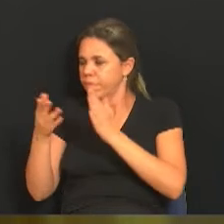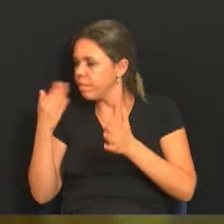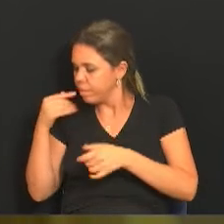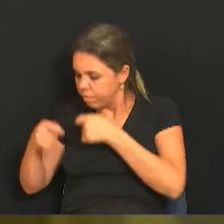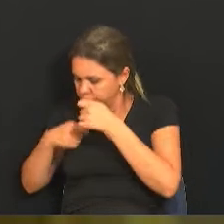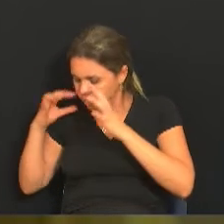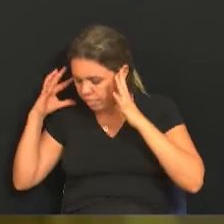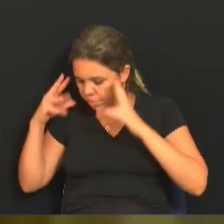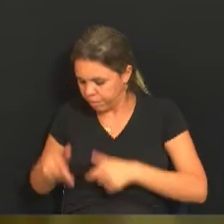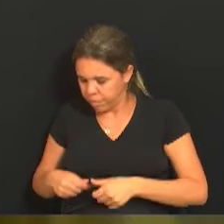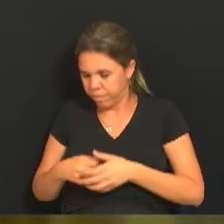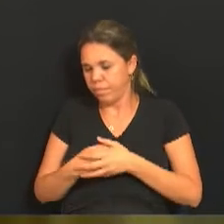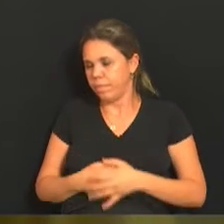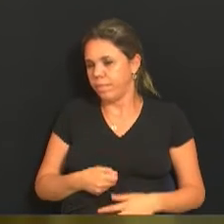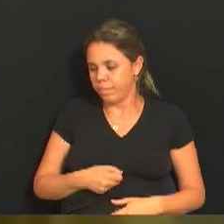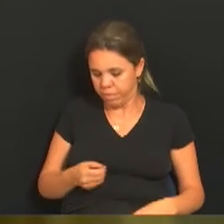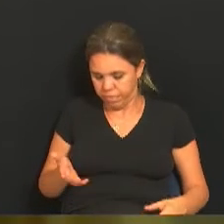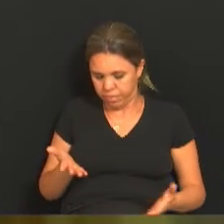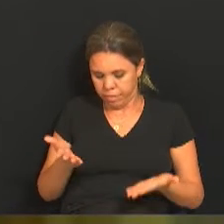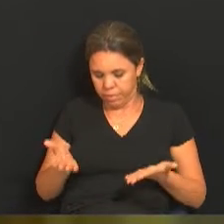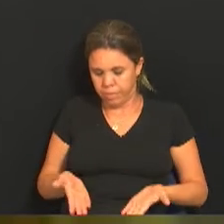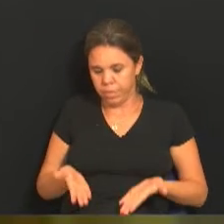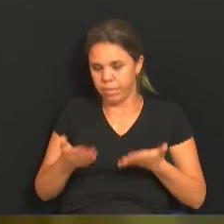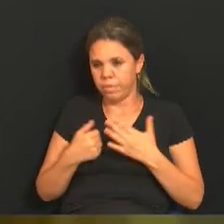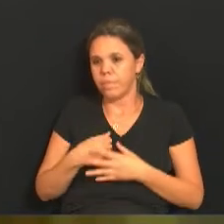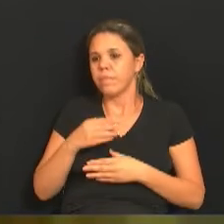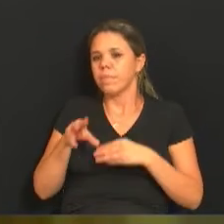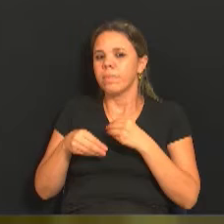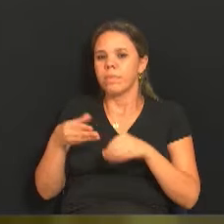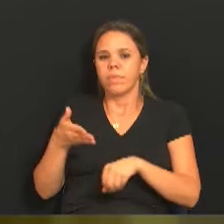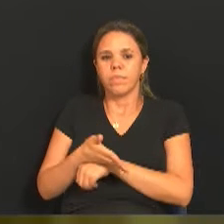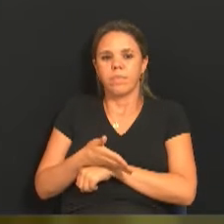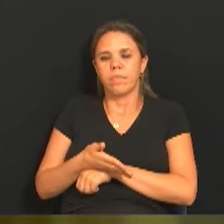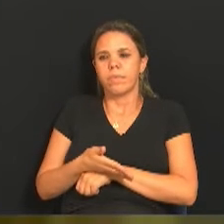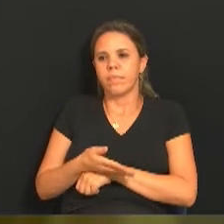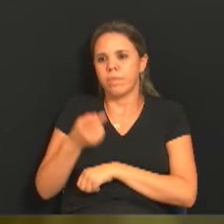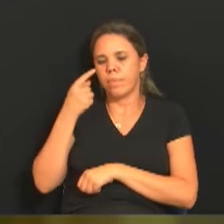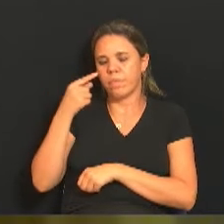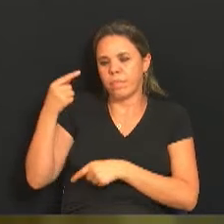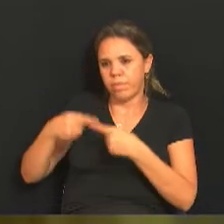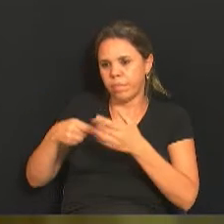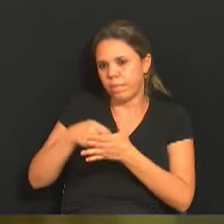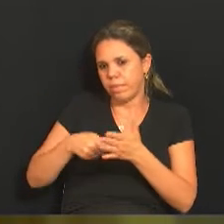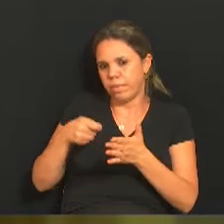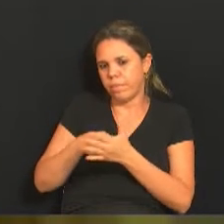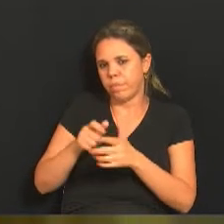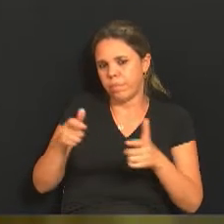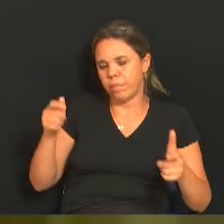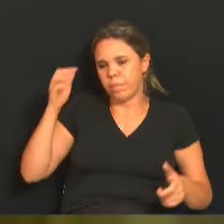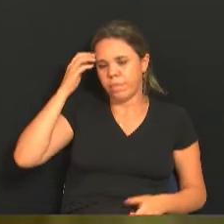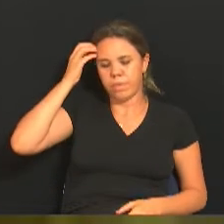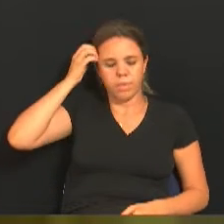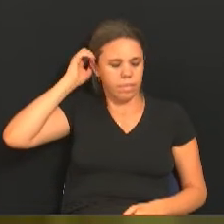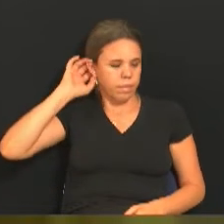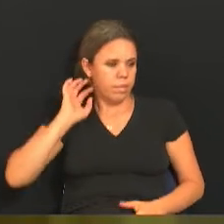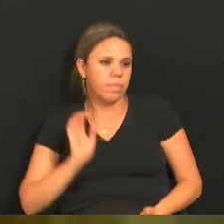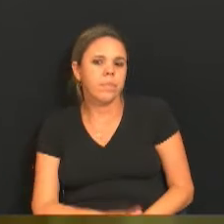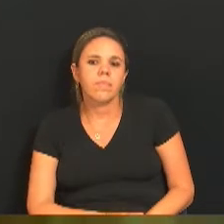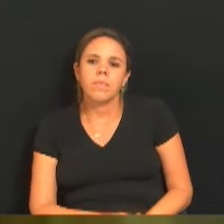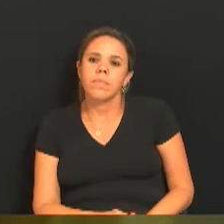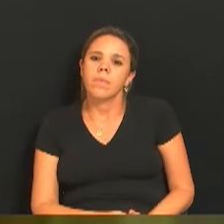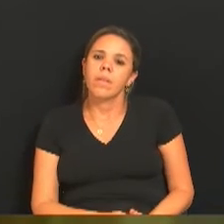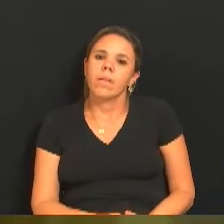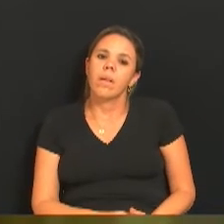higienizar. Então, acho que tudo isso compõe para nós olharmos uma política pública ampliada, né? E fica